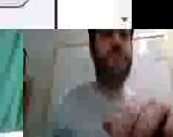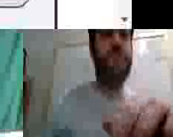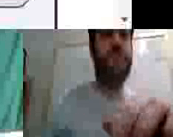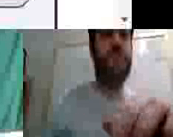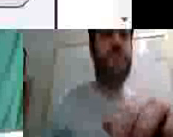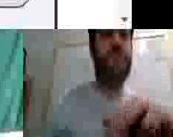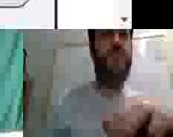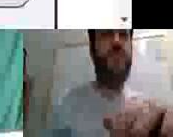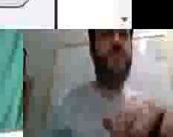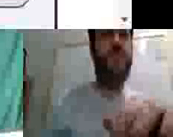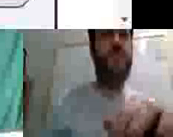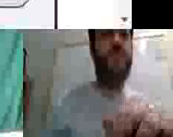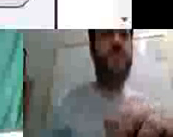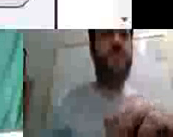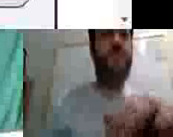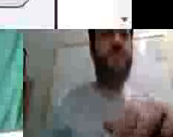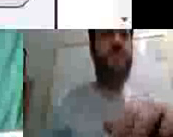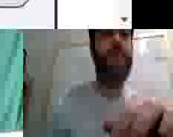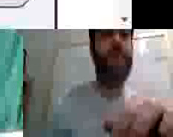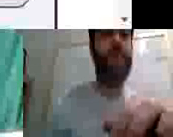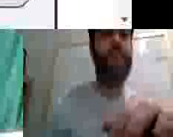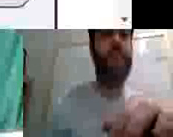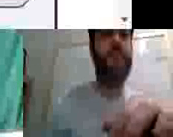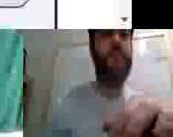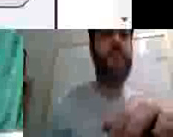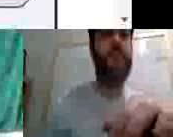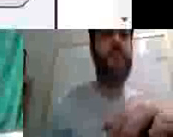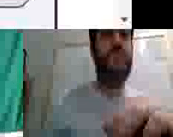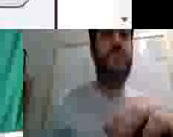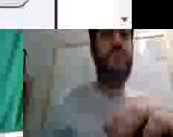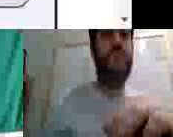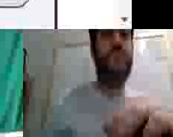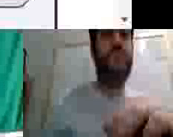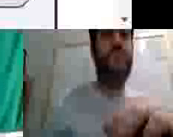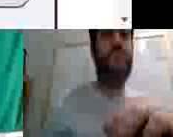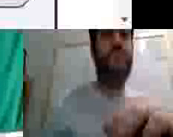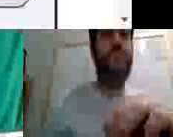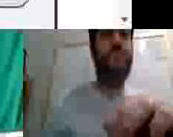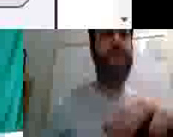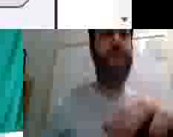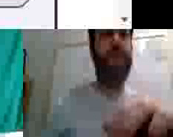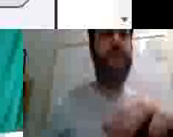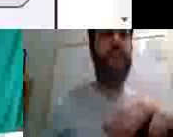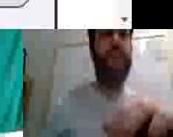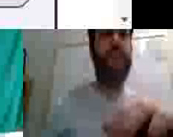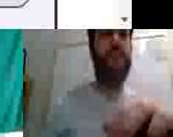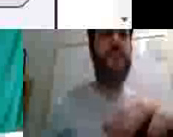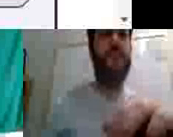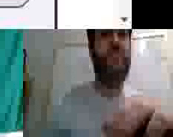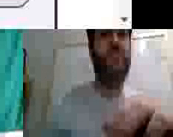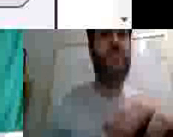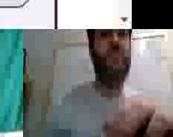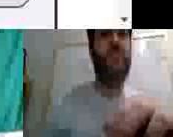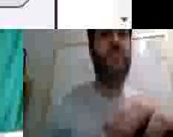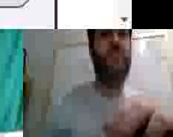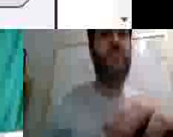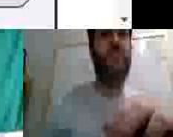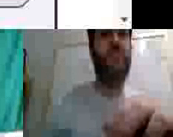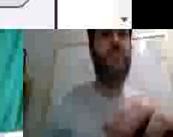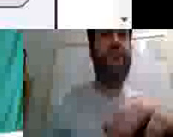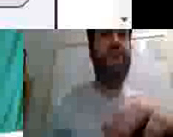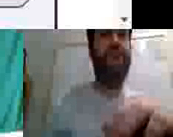para dispositivos móveis, tá? Riscos móveis. Certo? Entenderam? Tá? Então